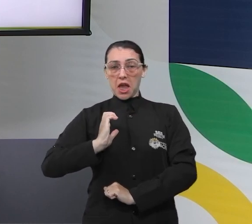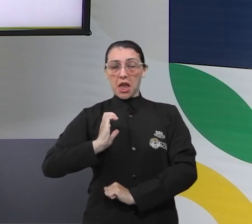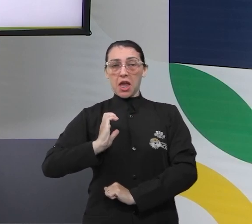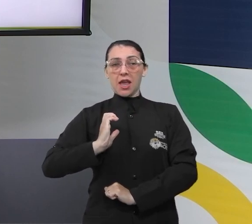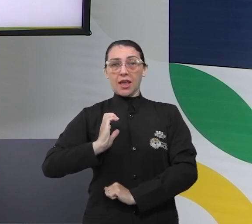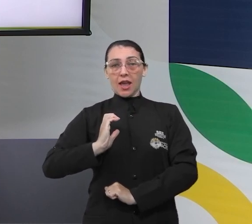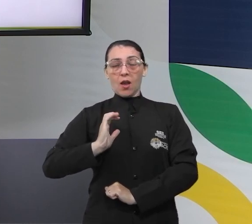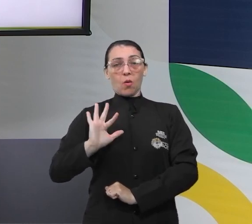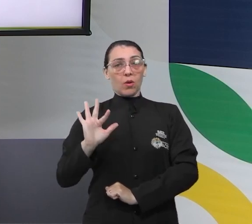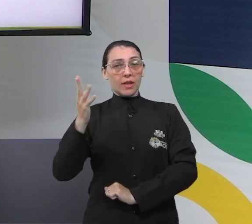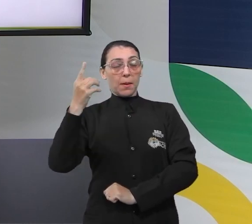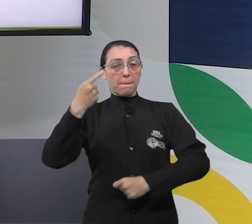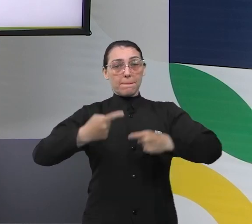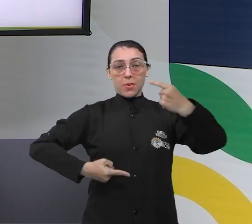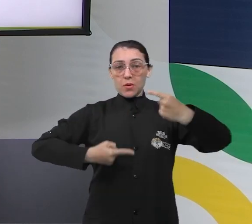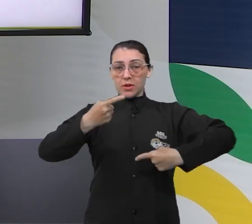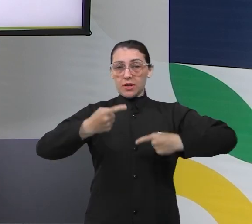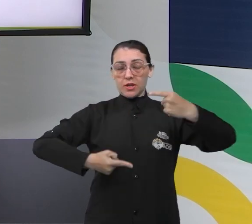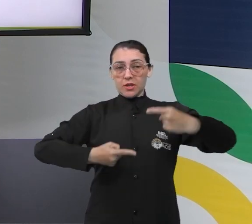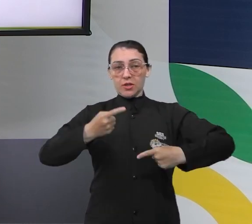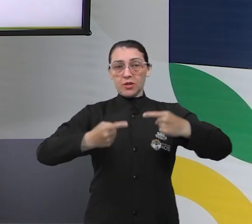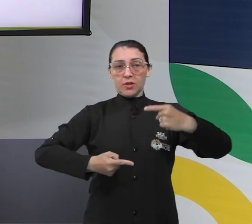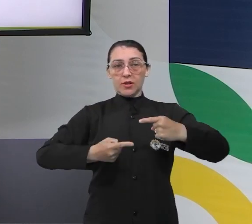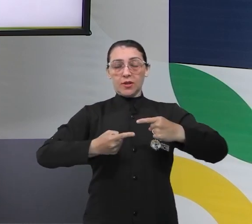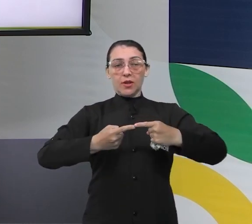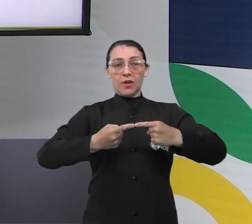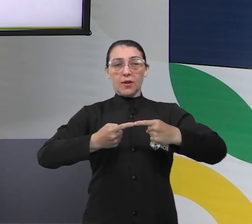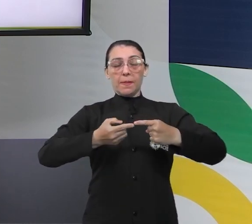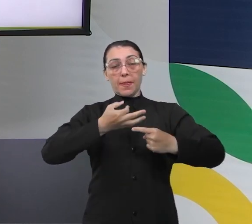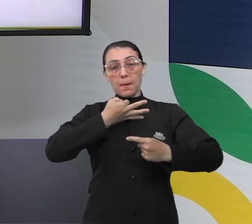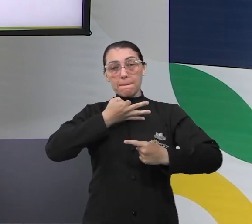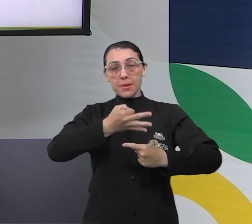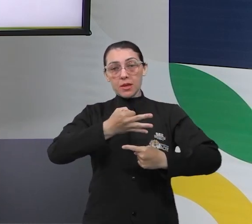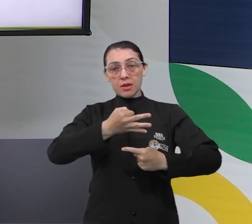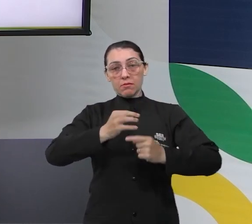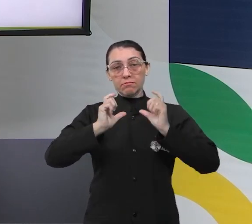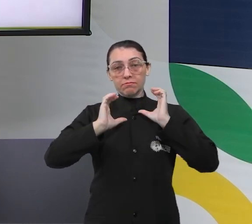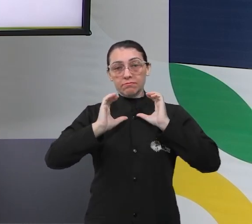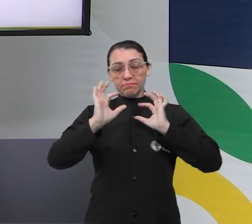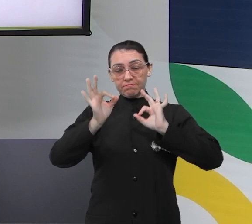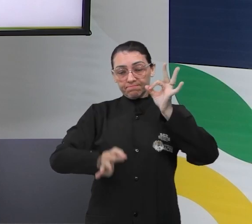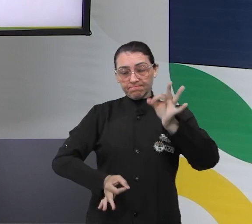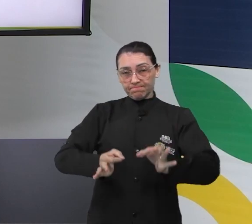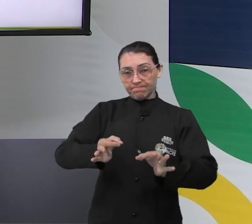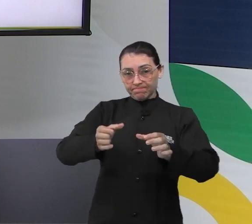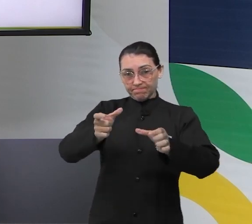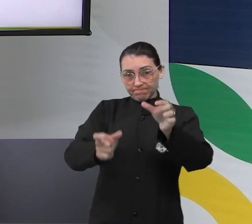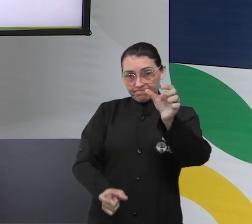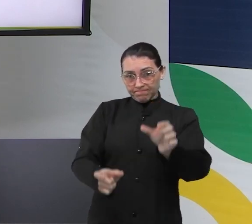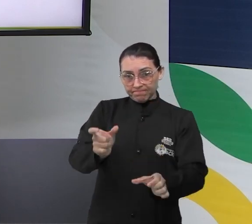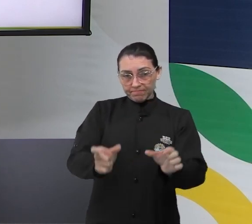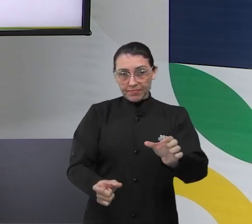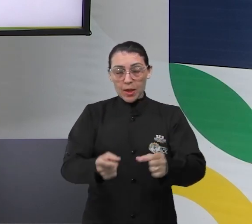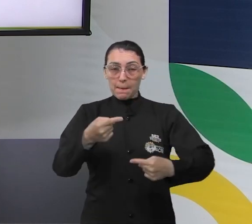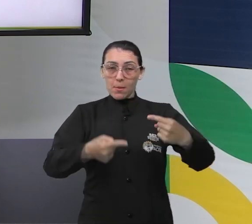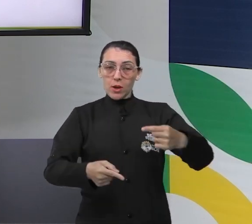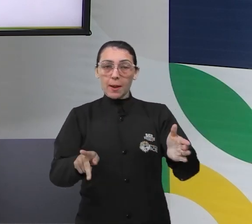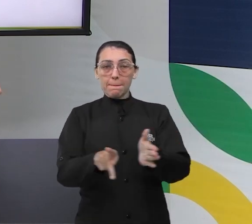a situação política do ponto de vista do indivíduo. E a política é a